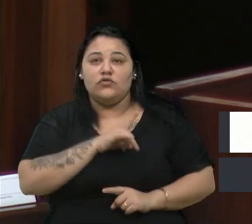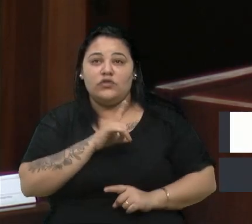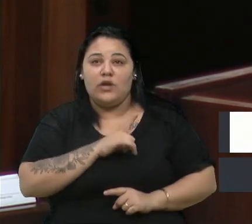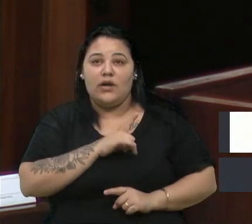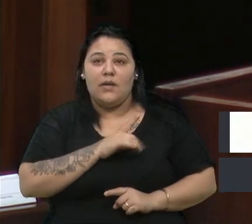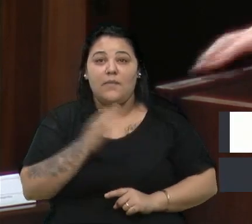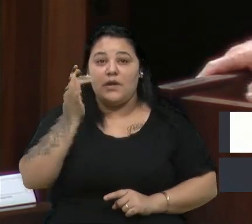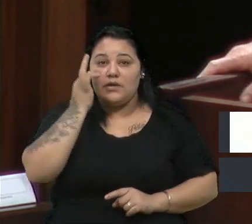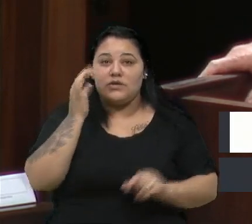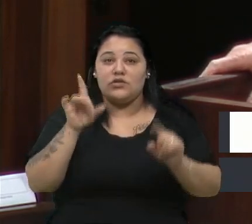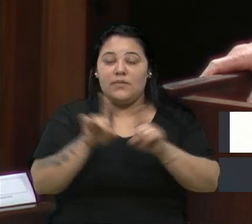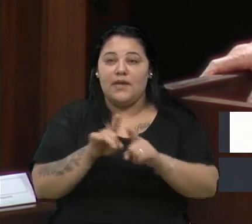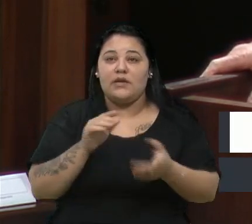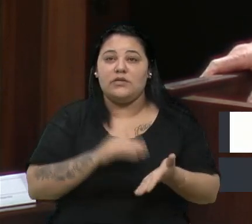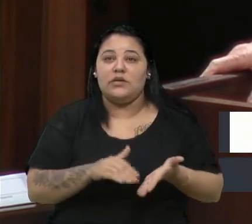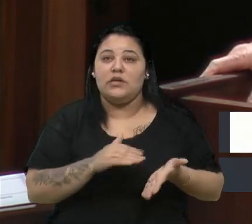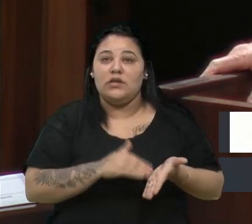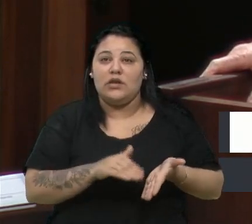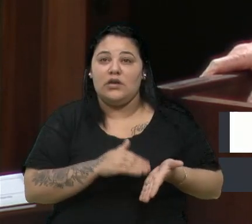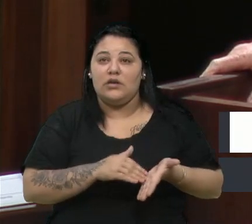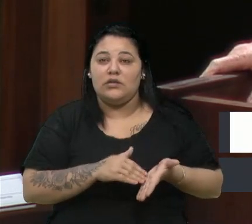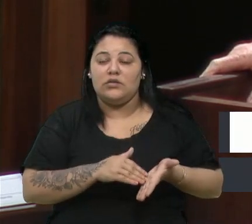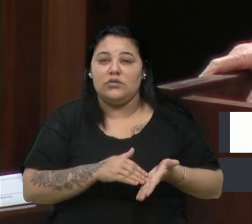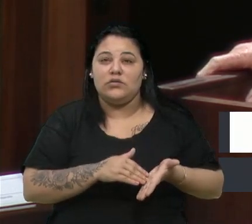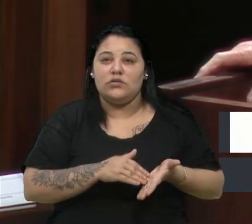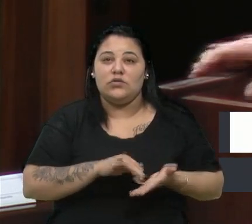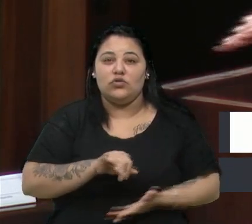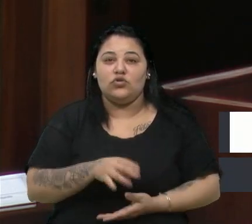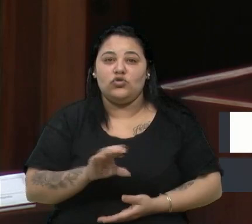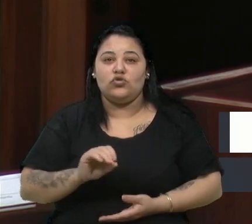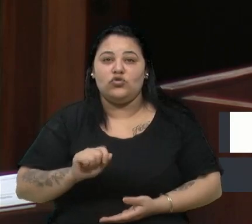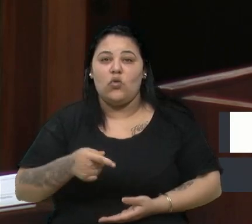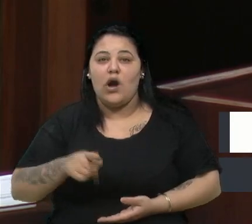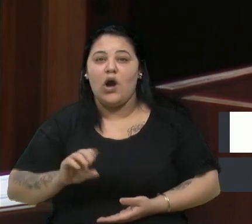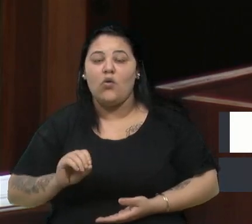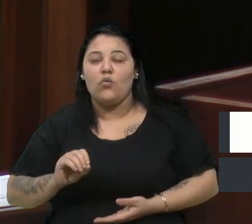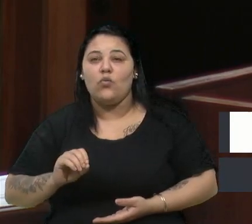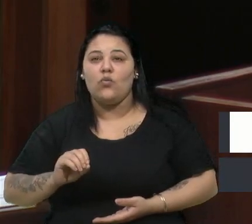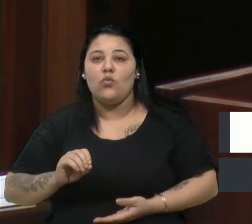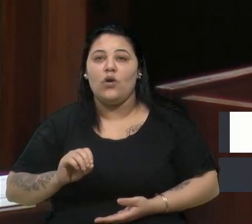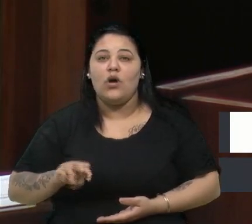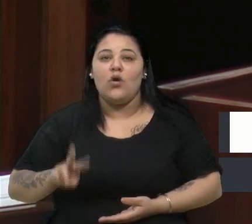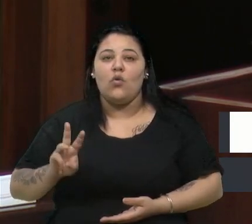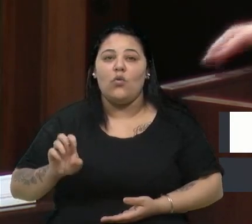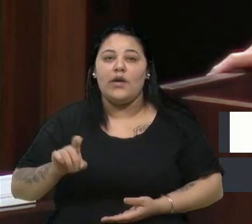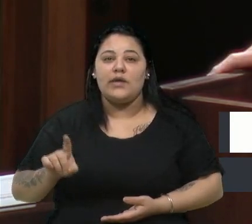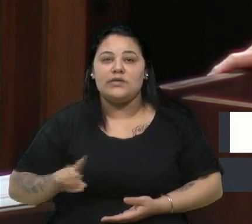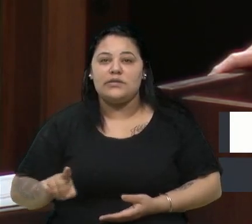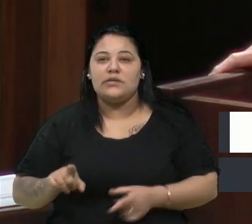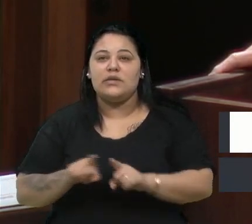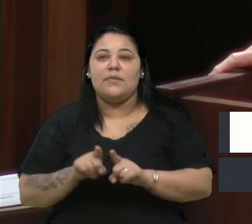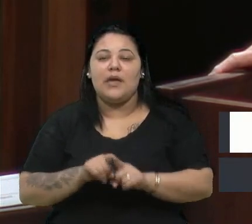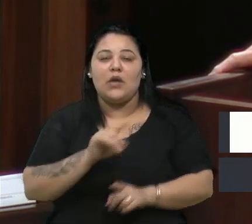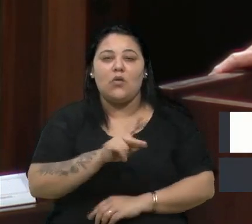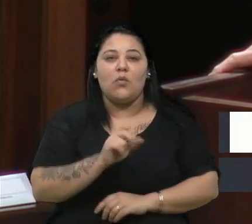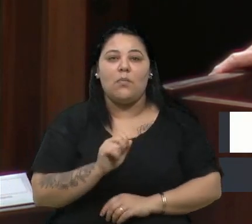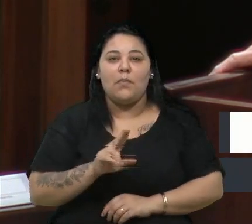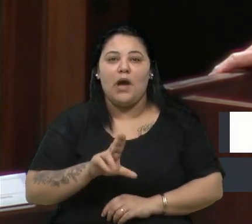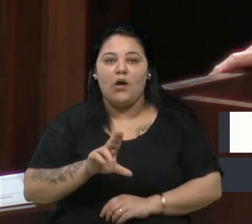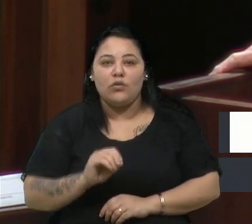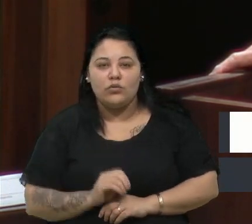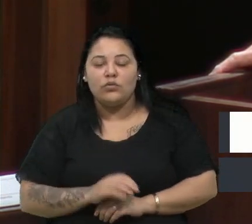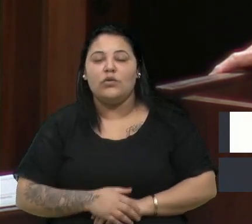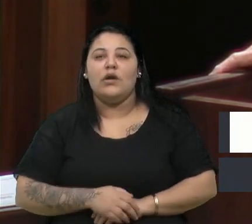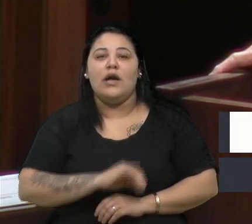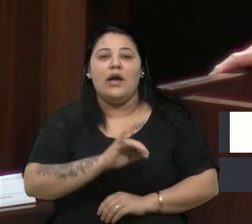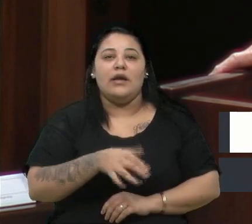o secretário João Ues, o secretário de Segurança Paulo, a doutora